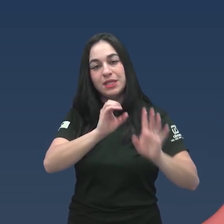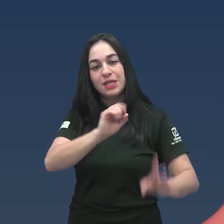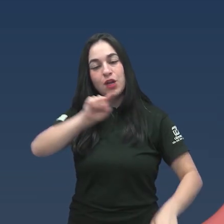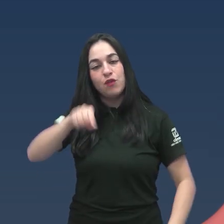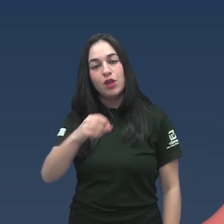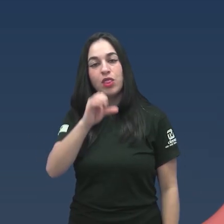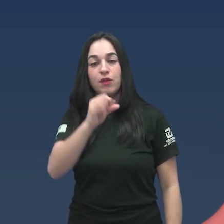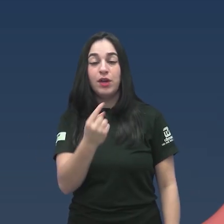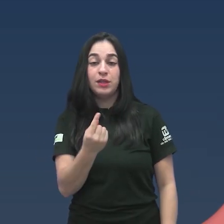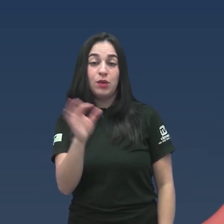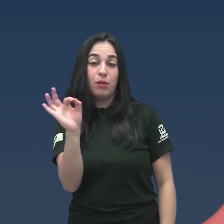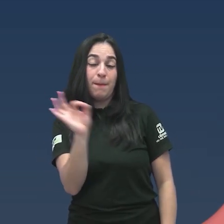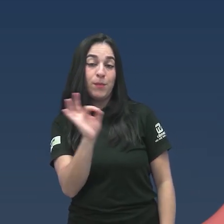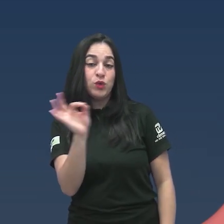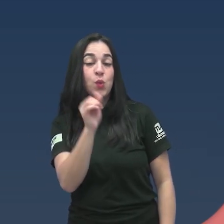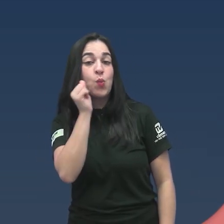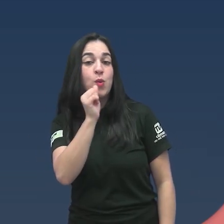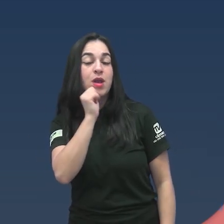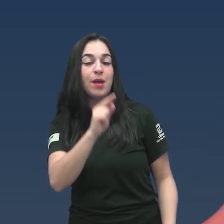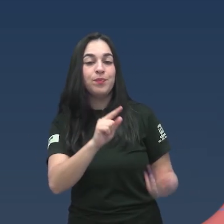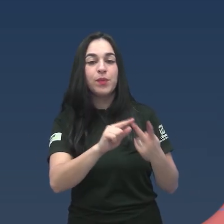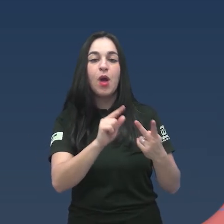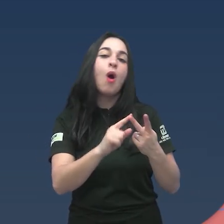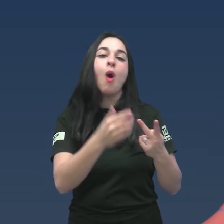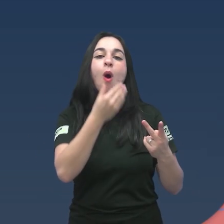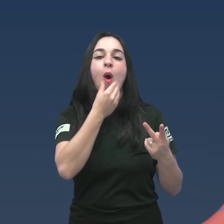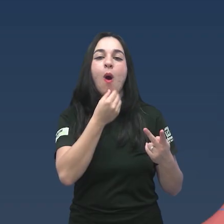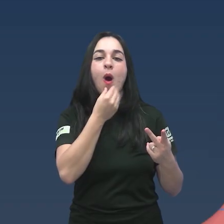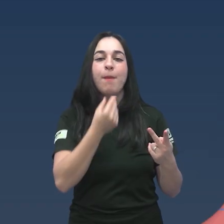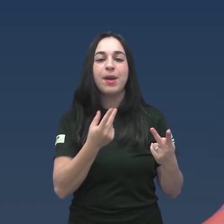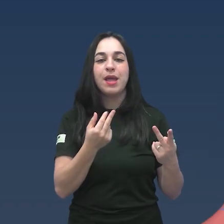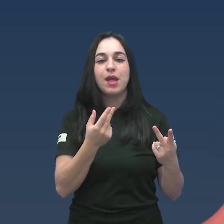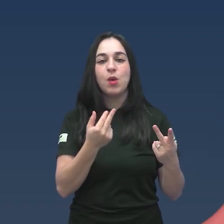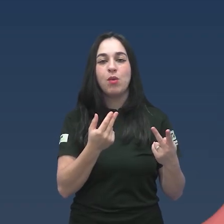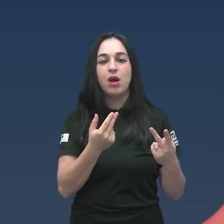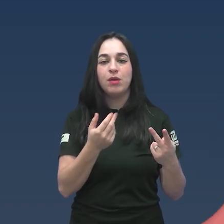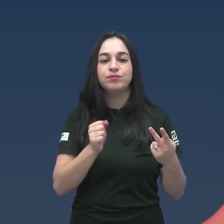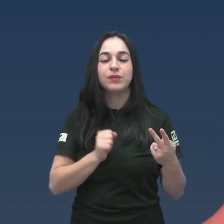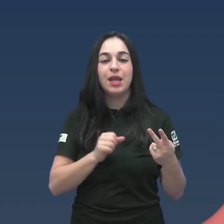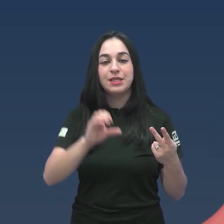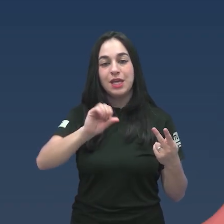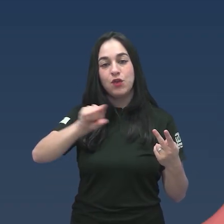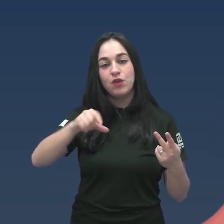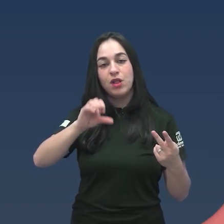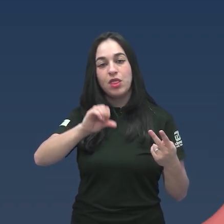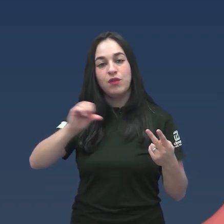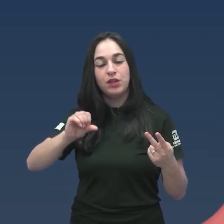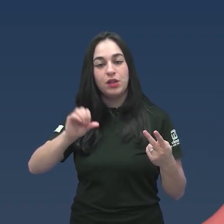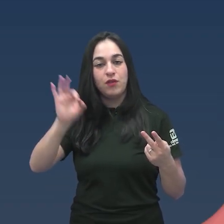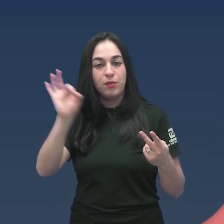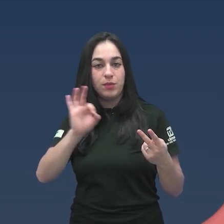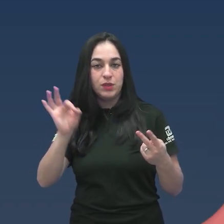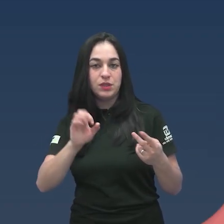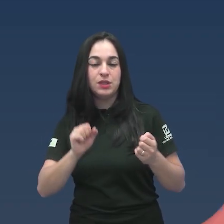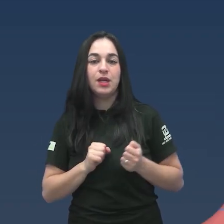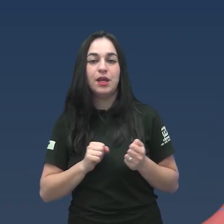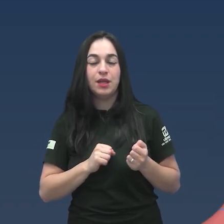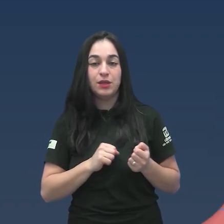taxa mensal de juros é de 0,91%. Para os homens da mesma categoria, os juros são